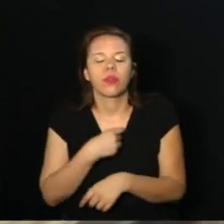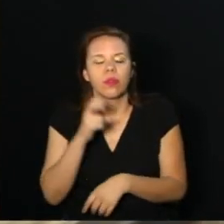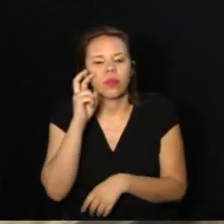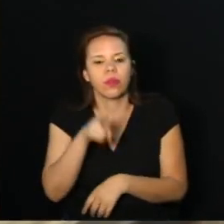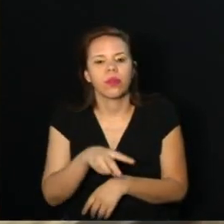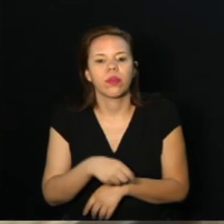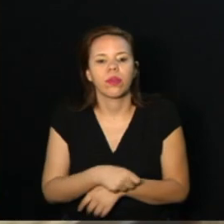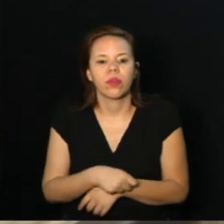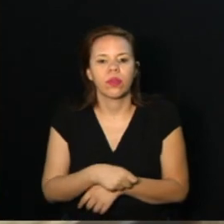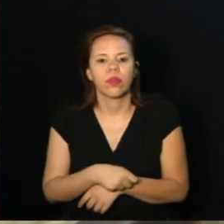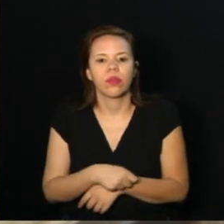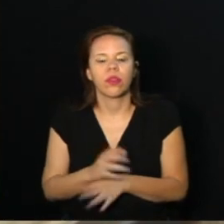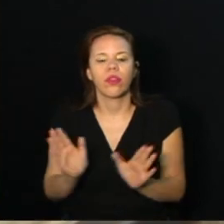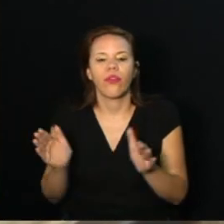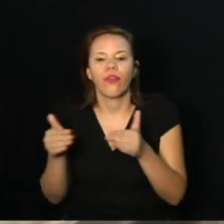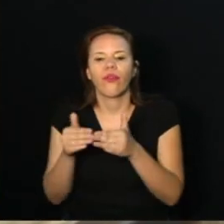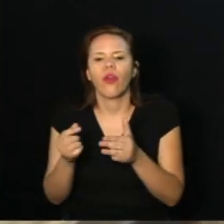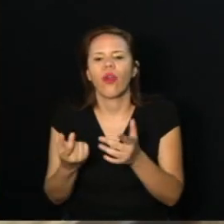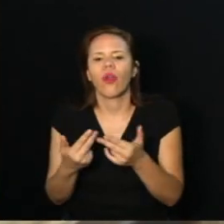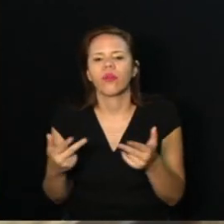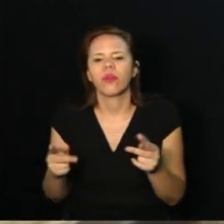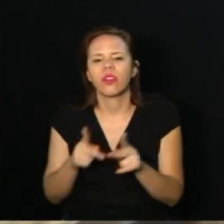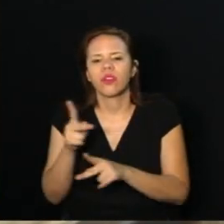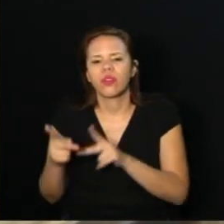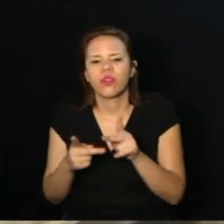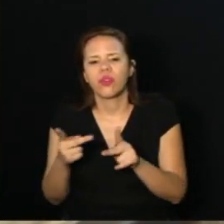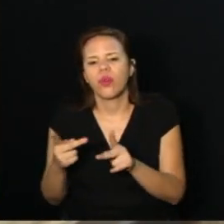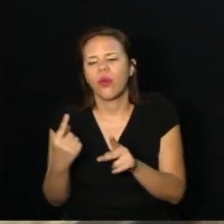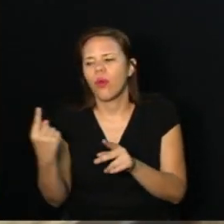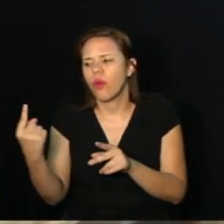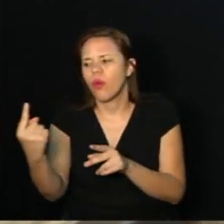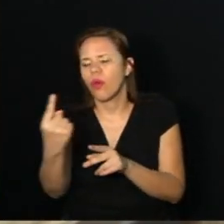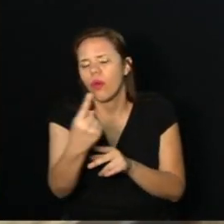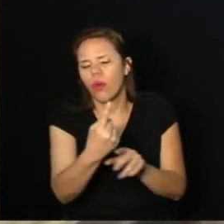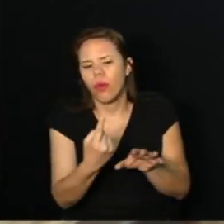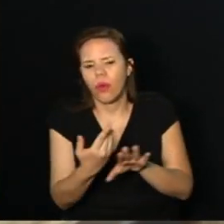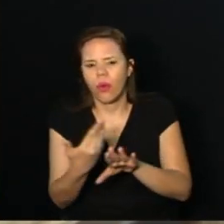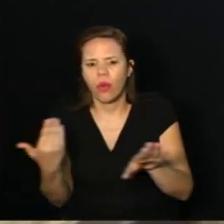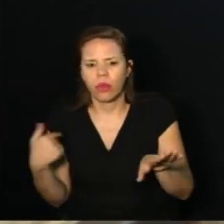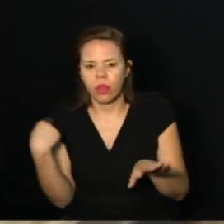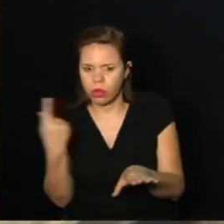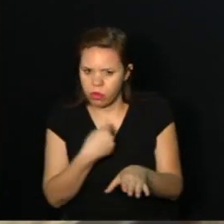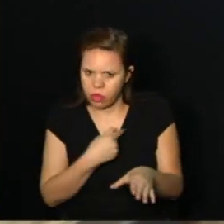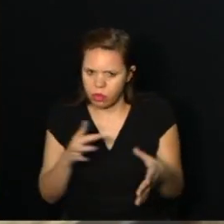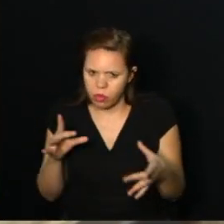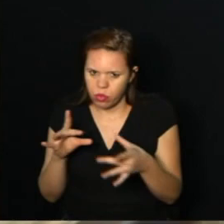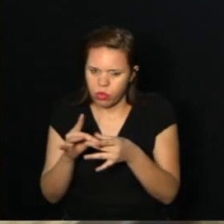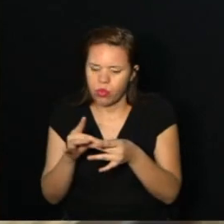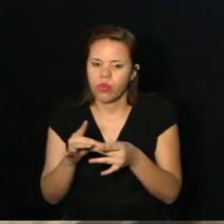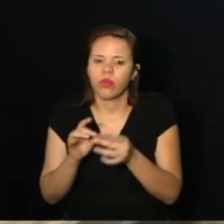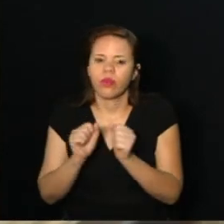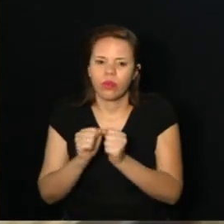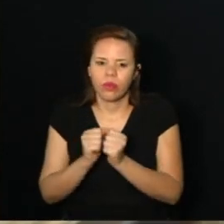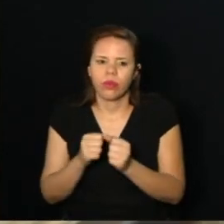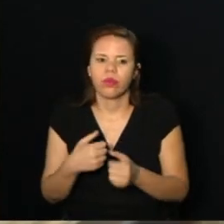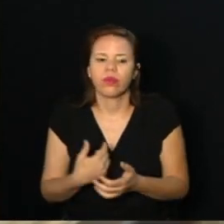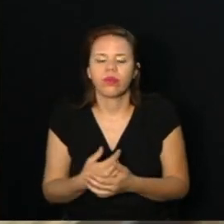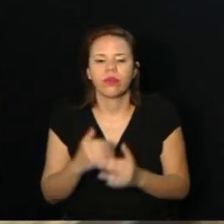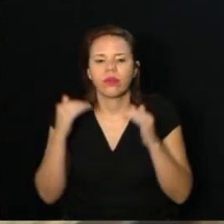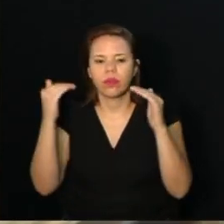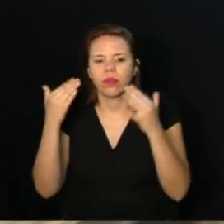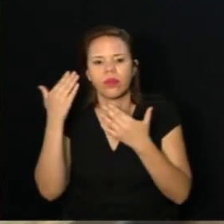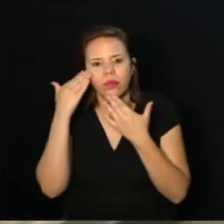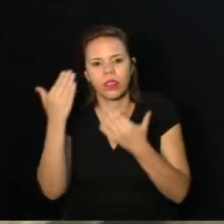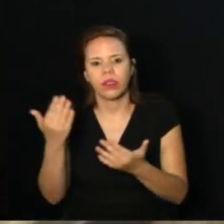são focos isolados e é hora de se unir esses focos acima de tudo. Muito